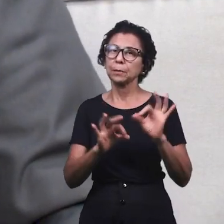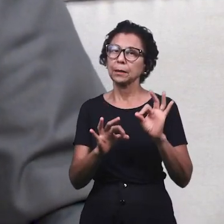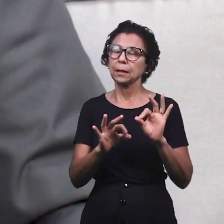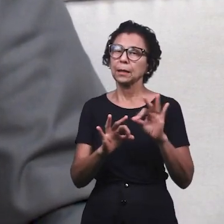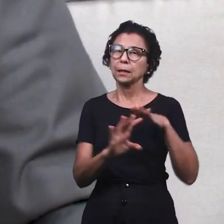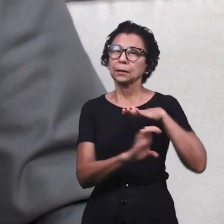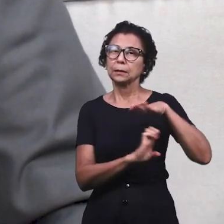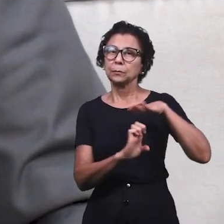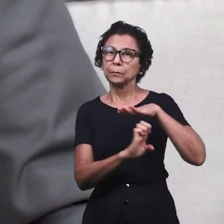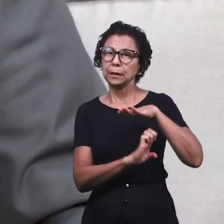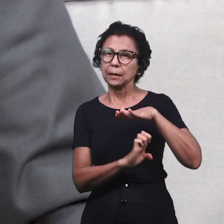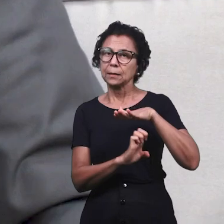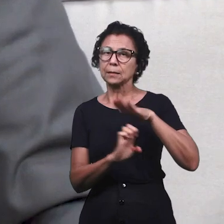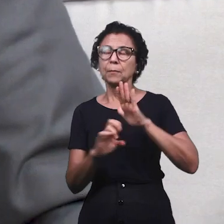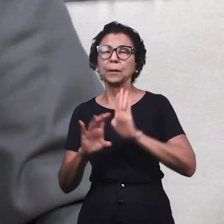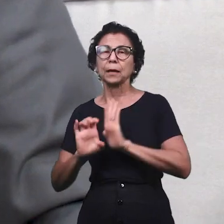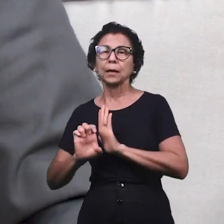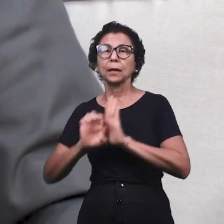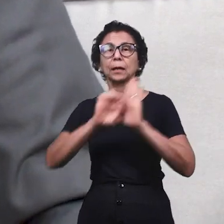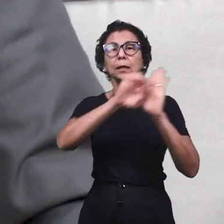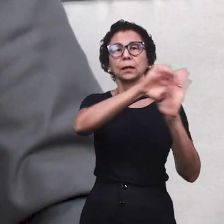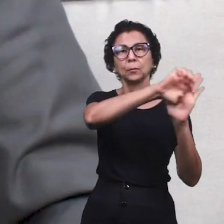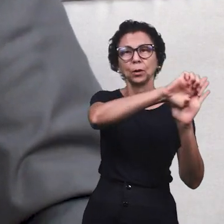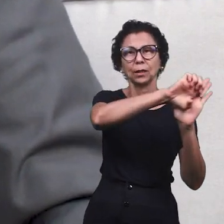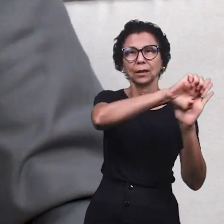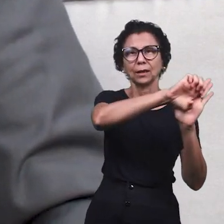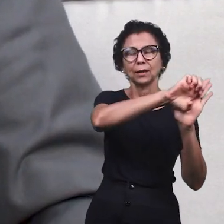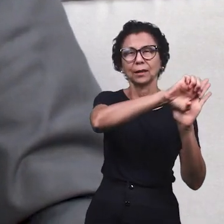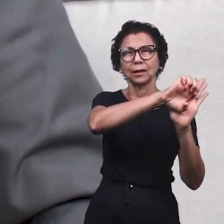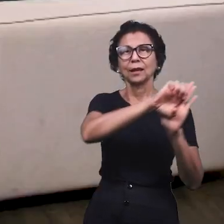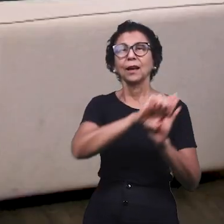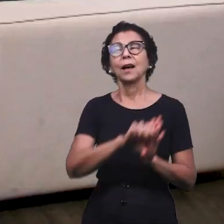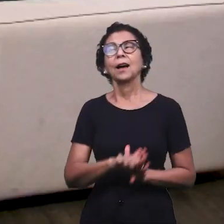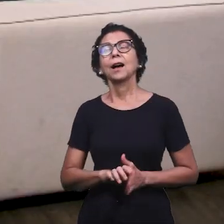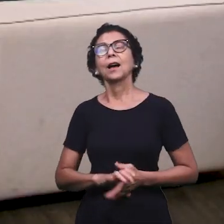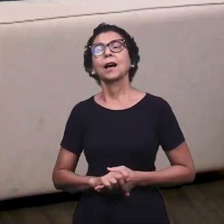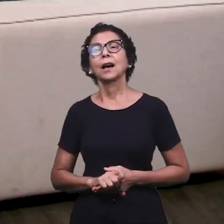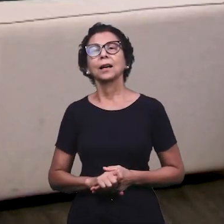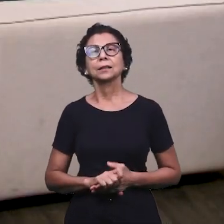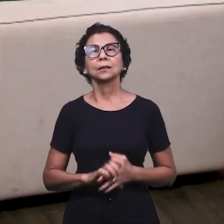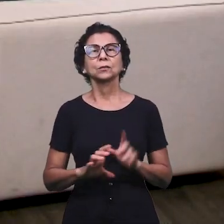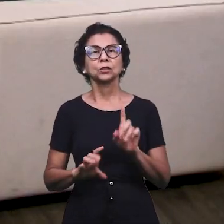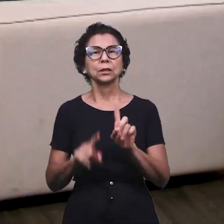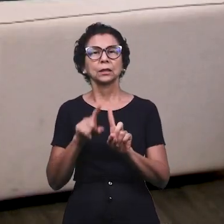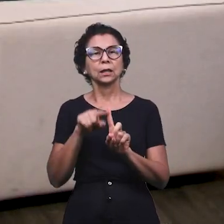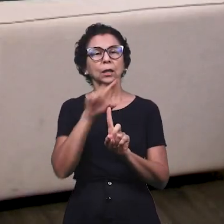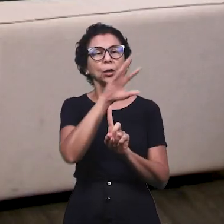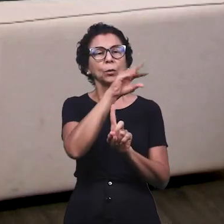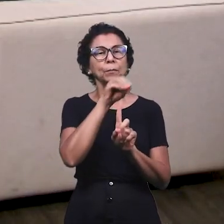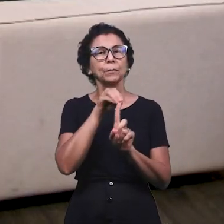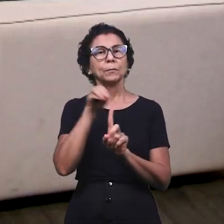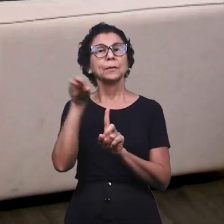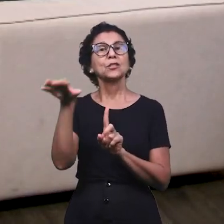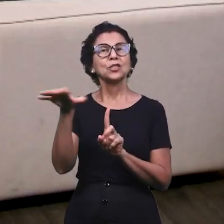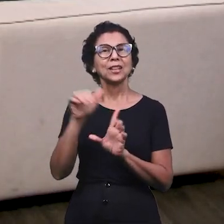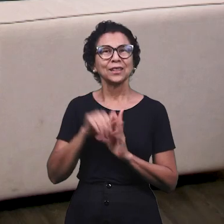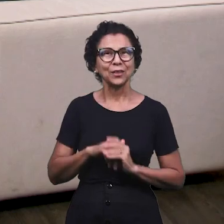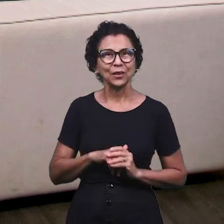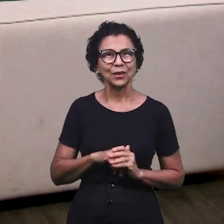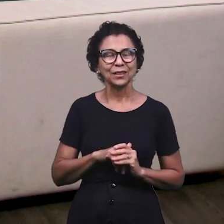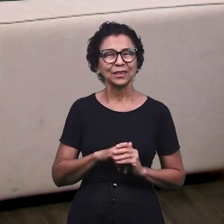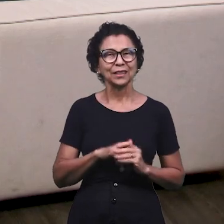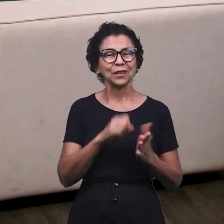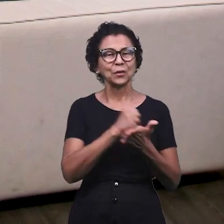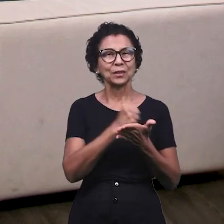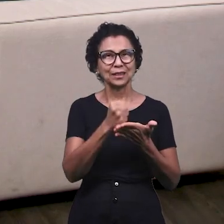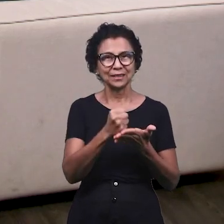preparar a sua empresa para fazer a importação. Fiscalmente. Né? Fiscalmente. Então ele teria que ter um especialista que o orienta. Não, é isso daí, uma pessoa que vai prestar